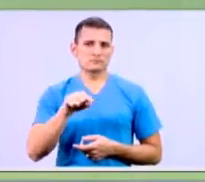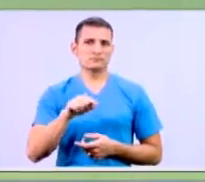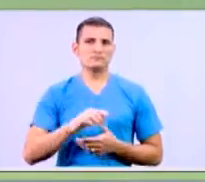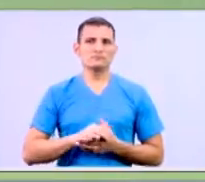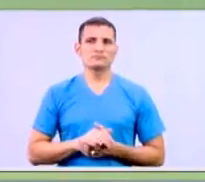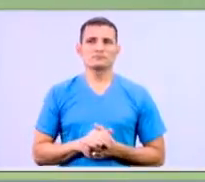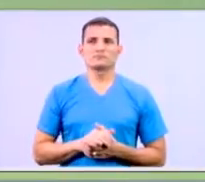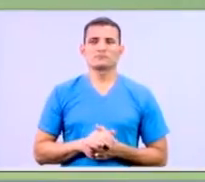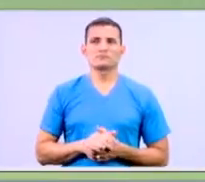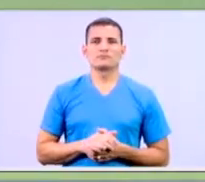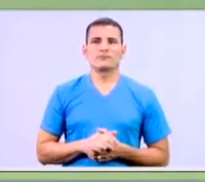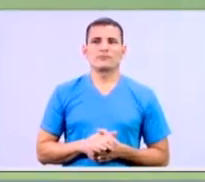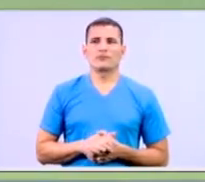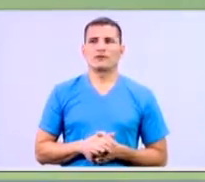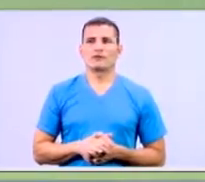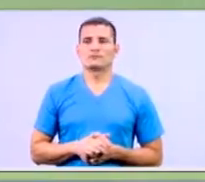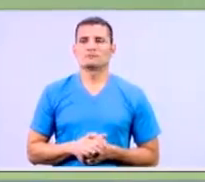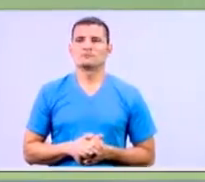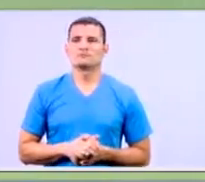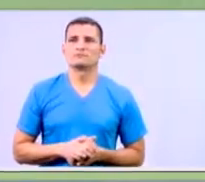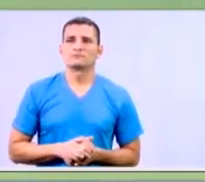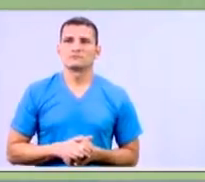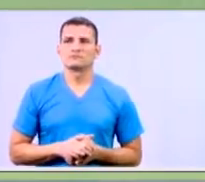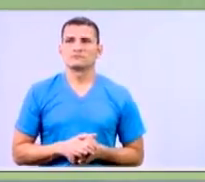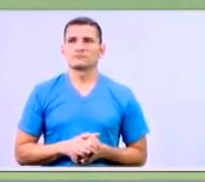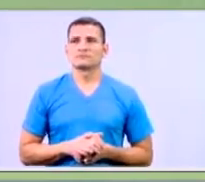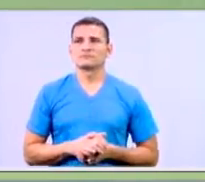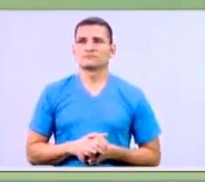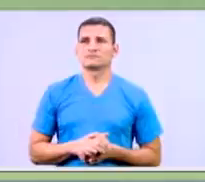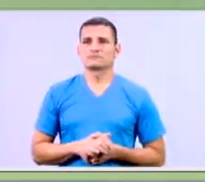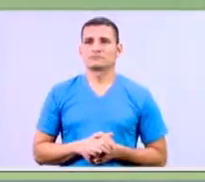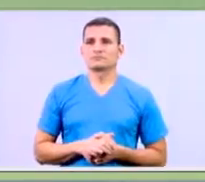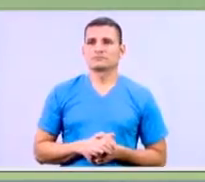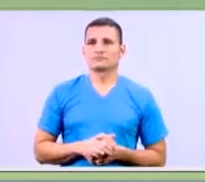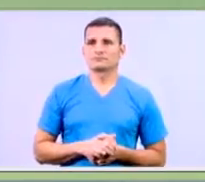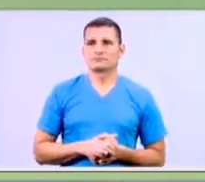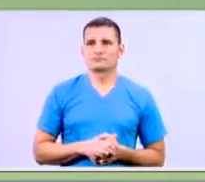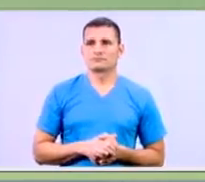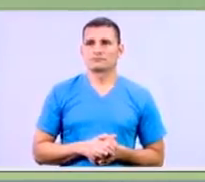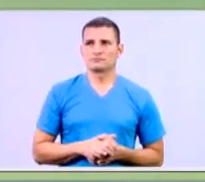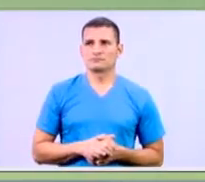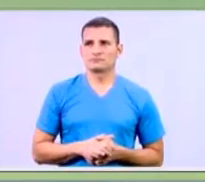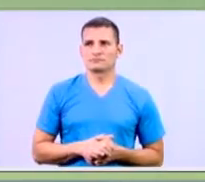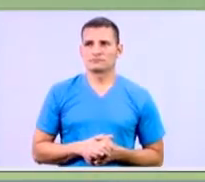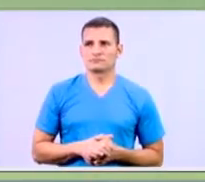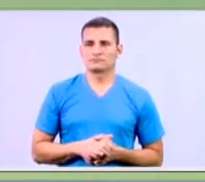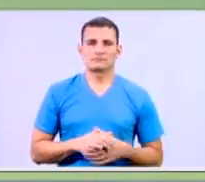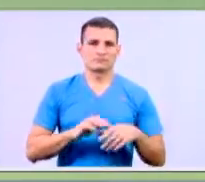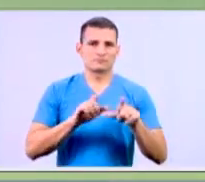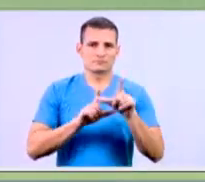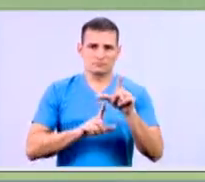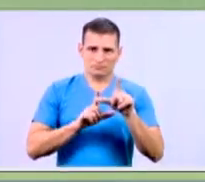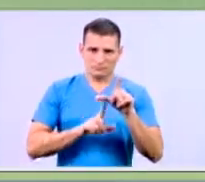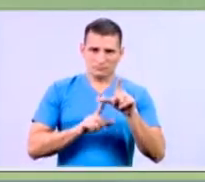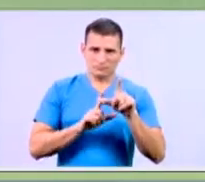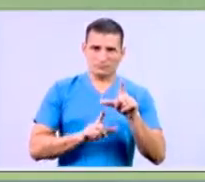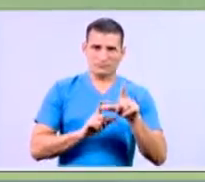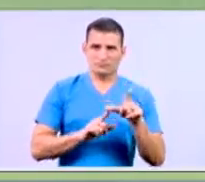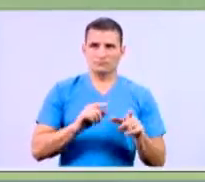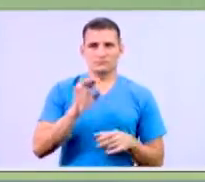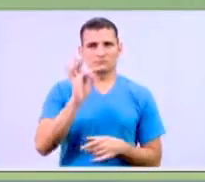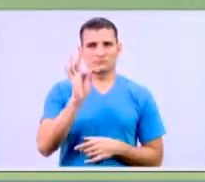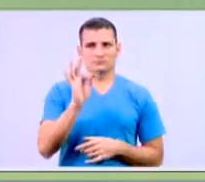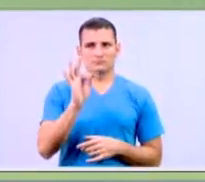de técnicas, por exemplo, de multiplexação. E quando a gente está falando nessa letra, ou mais de uma letra que vai ter aqui no